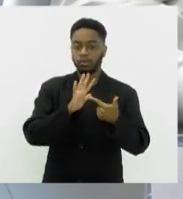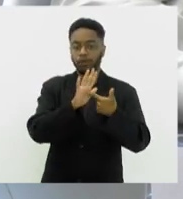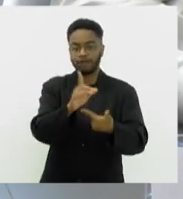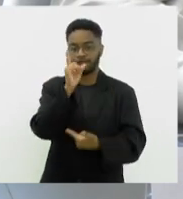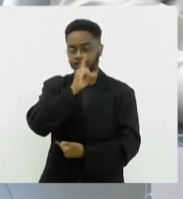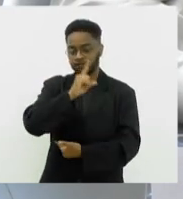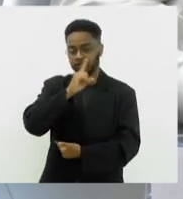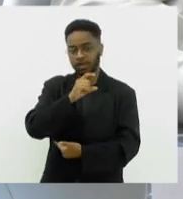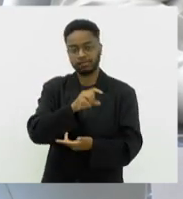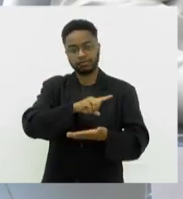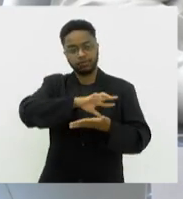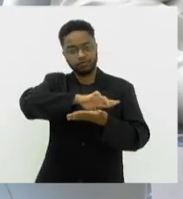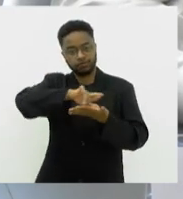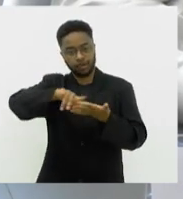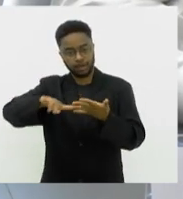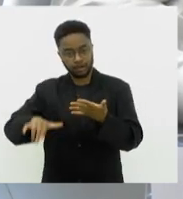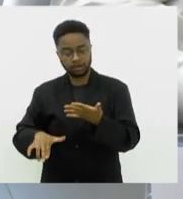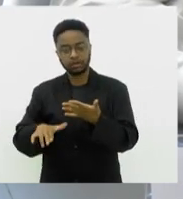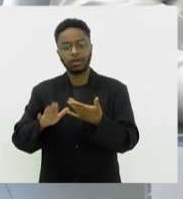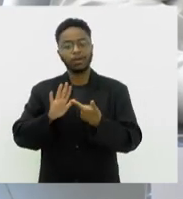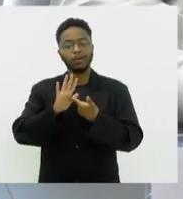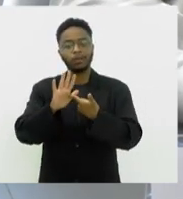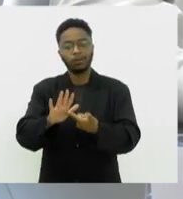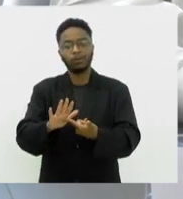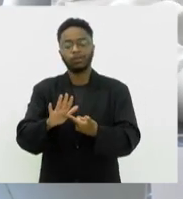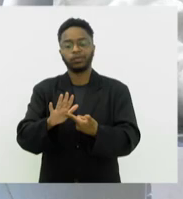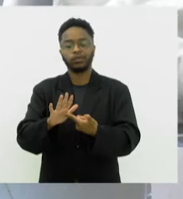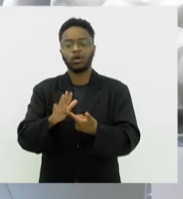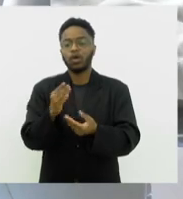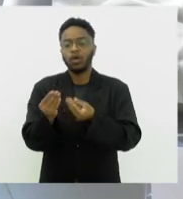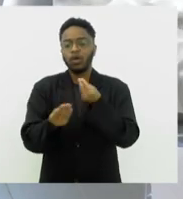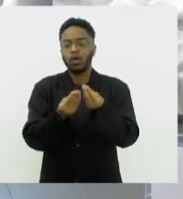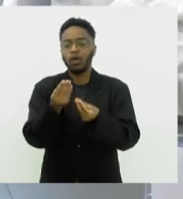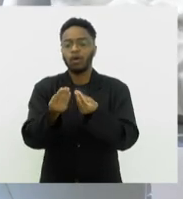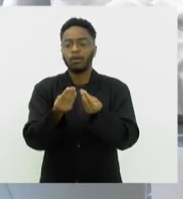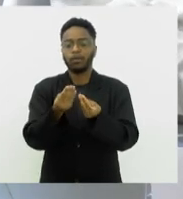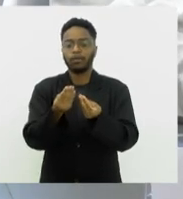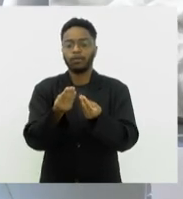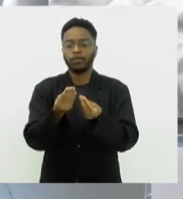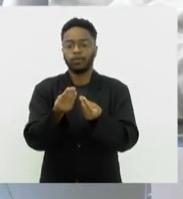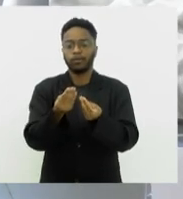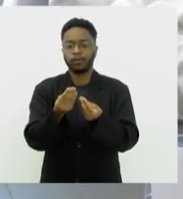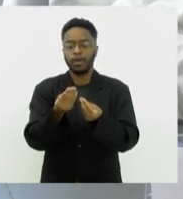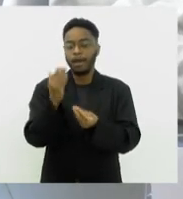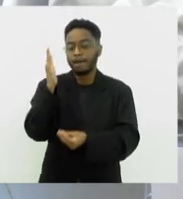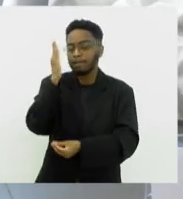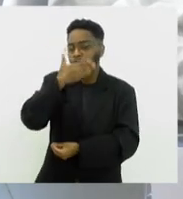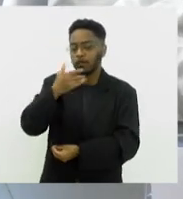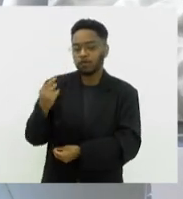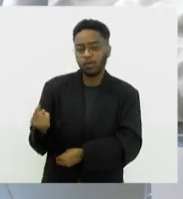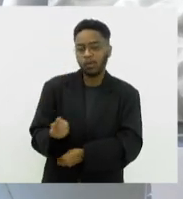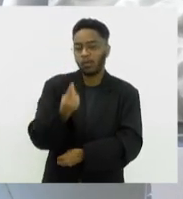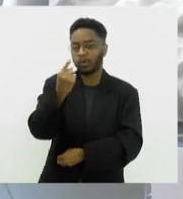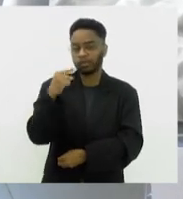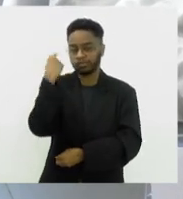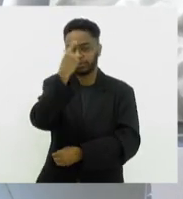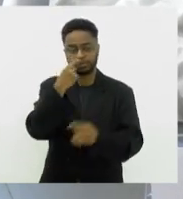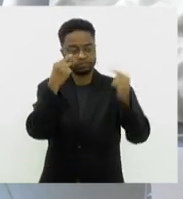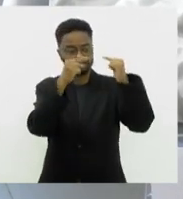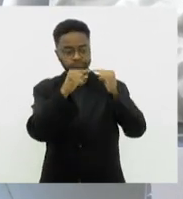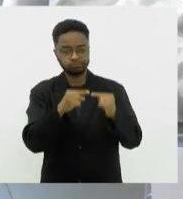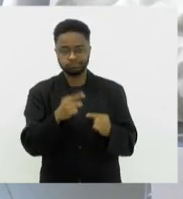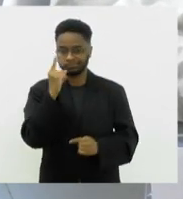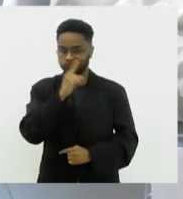além de representarem A invalidação do reconhecimento pessoal como um meio de prova única e exclusiva para